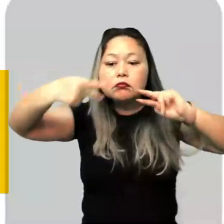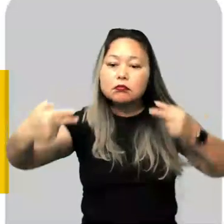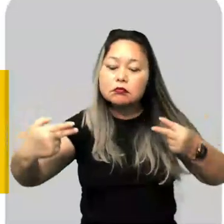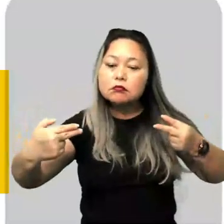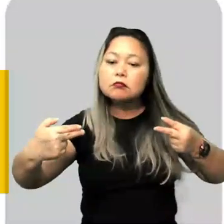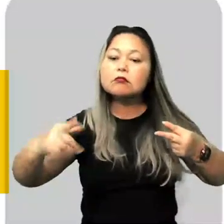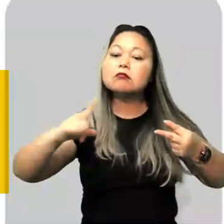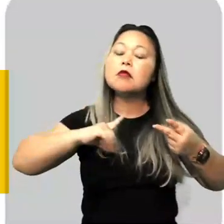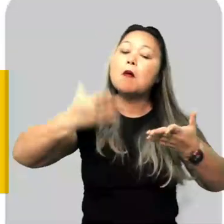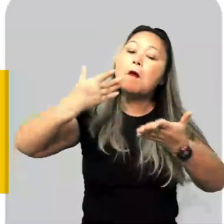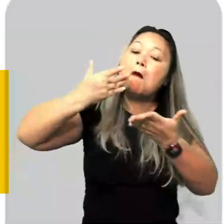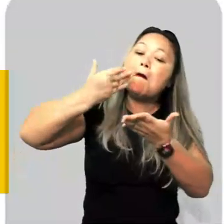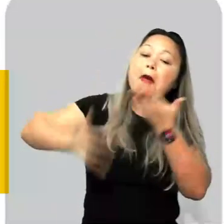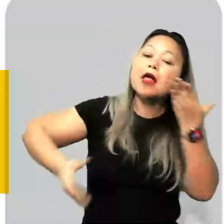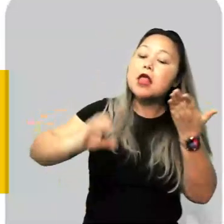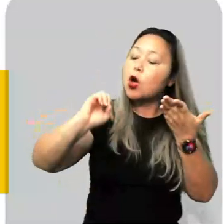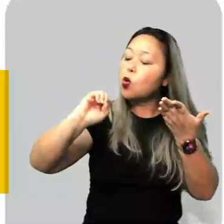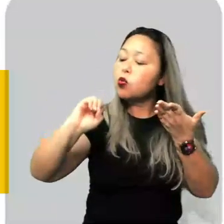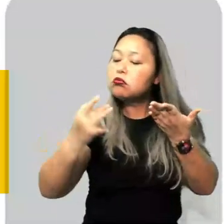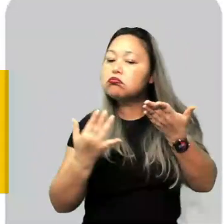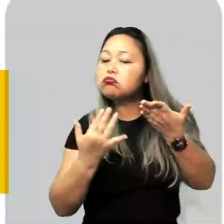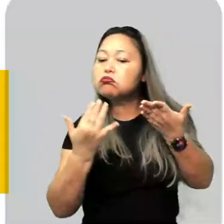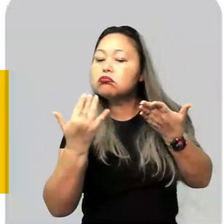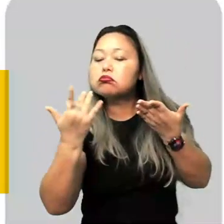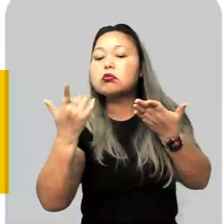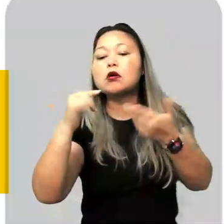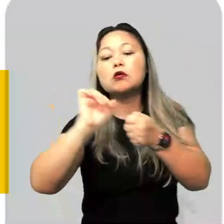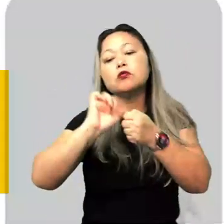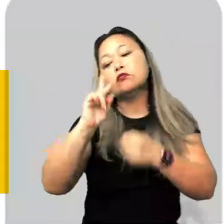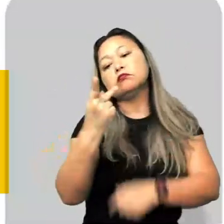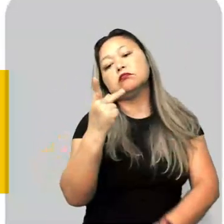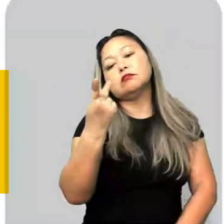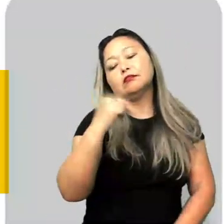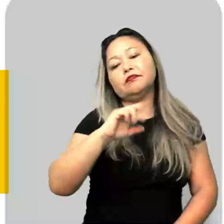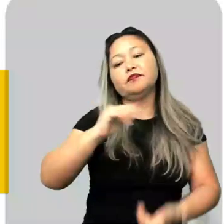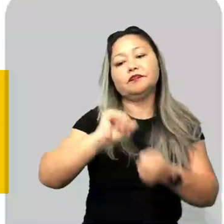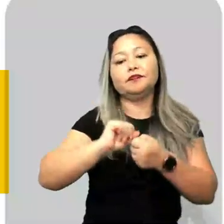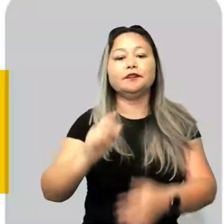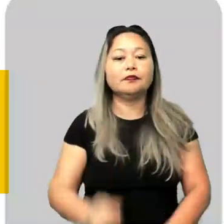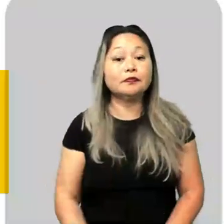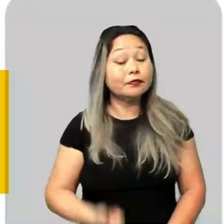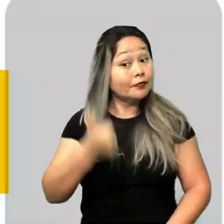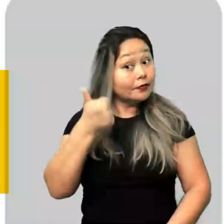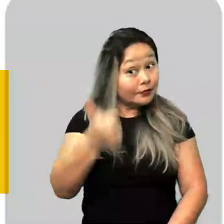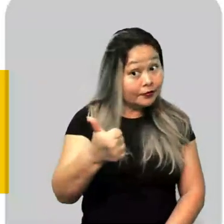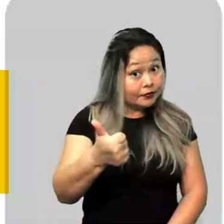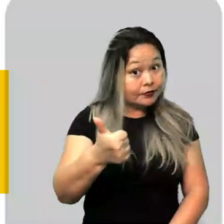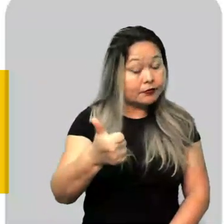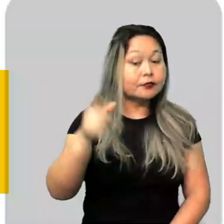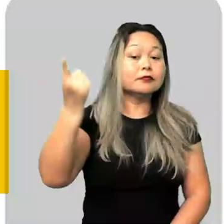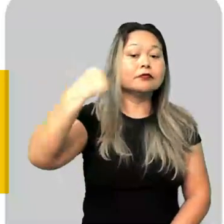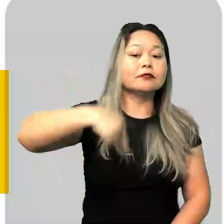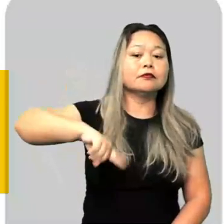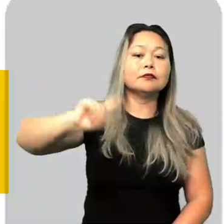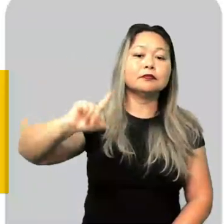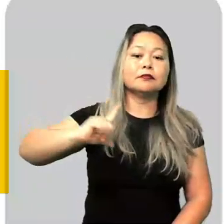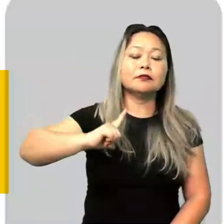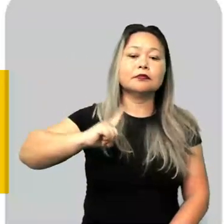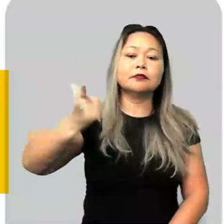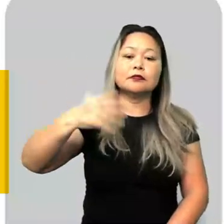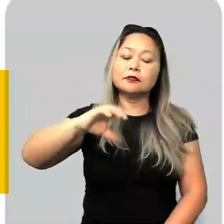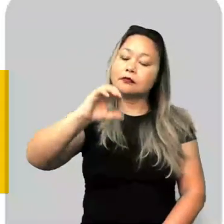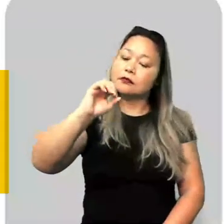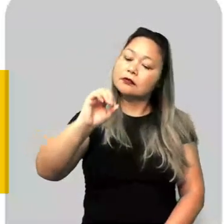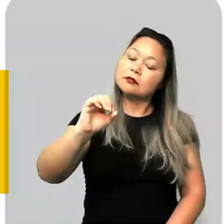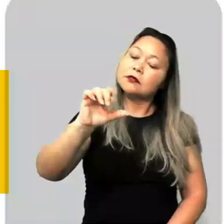desoxirribonucleico, ou seja, ele perdeu o oxigênio e vai ficar só com o hidrogênio da hidroxila, tá bom? E aí, nós vamos ter